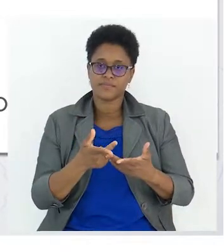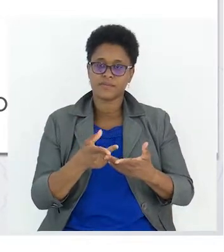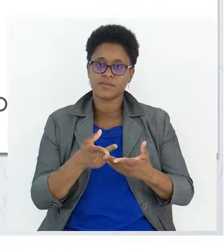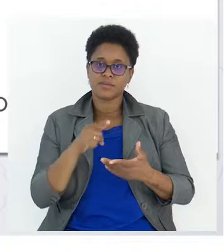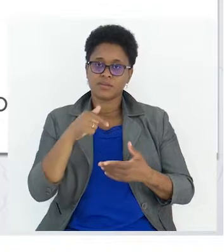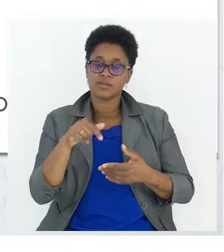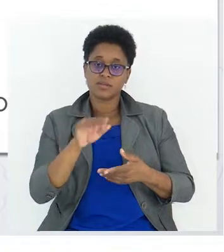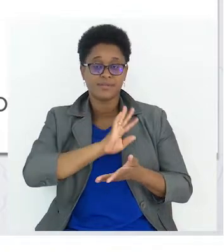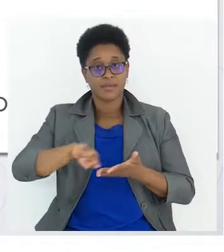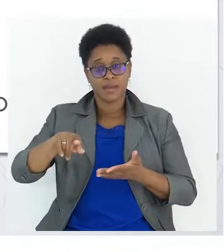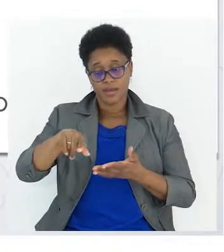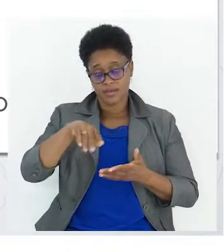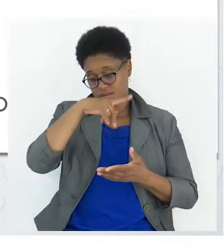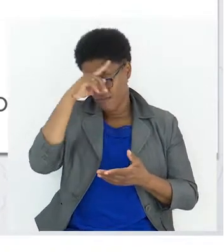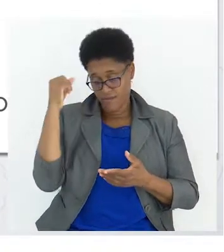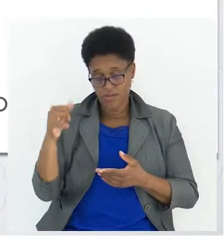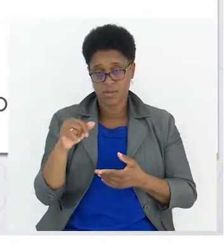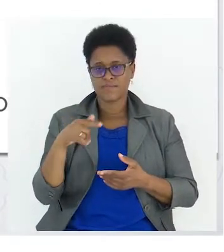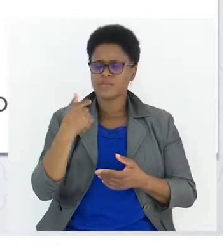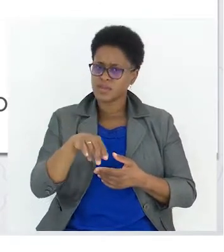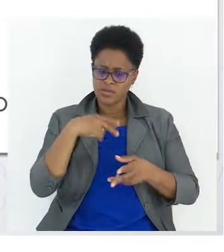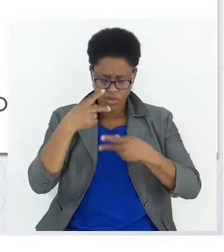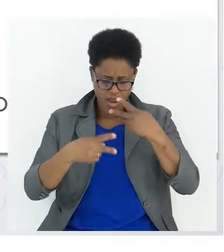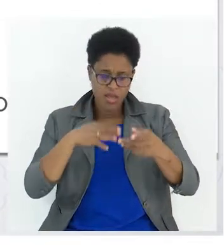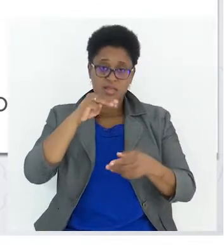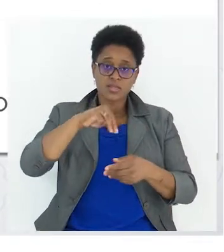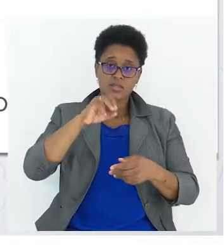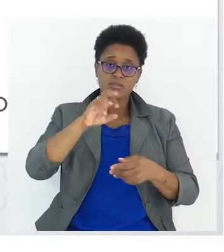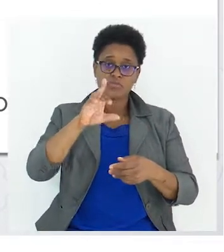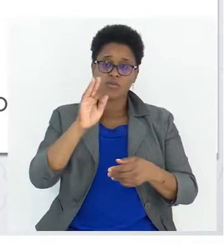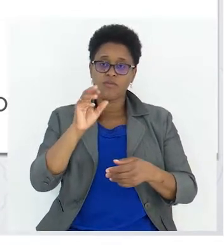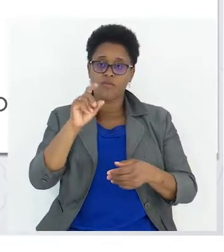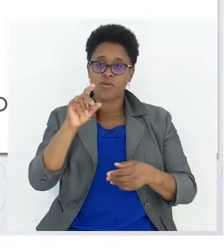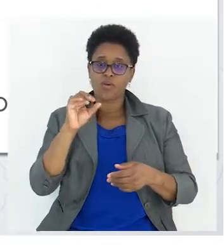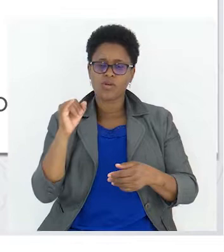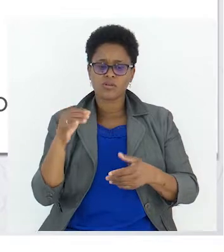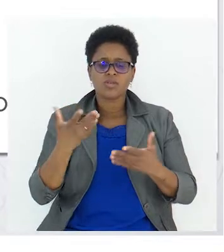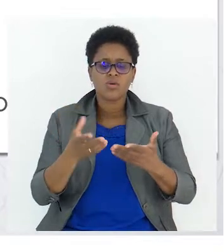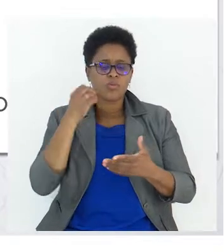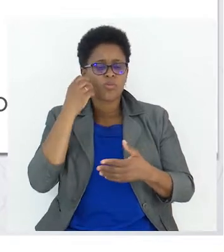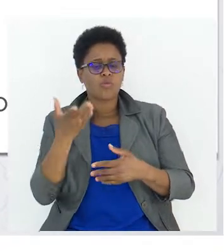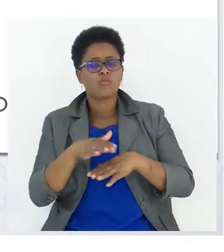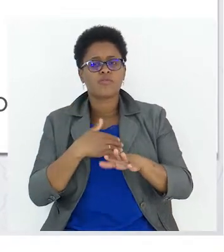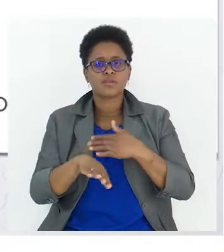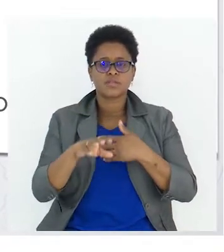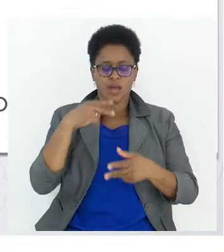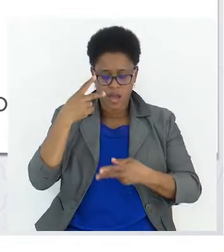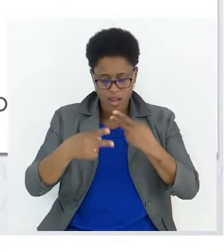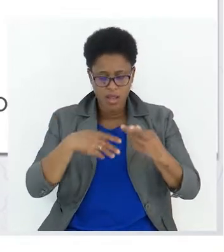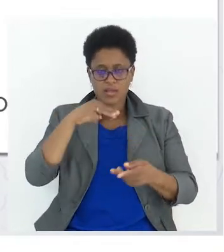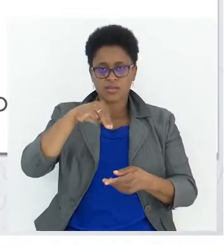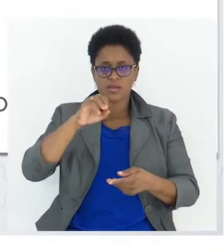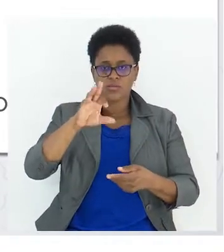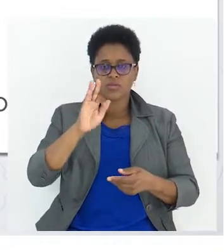essas dificuldades. Estás na análise morfológica. Então, como executar? Como fazer a análise morfológica